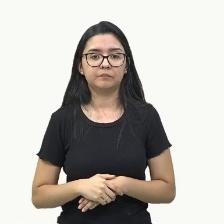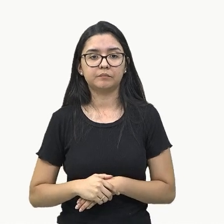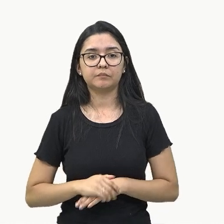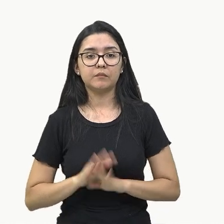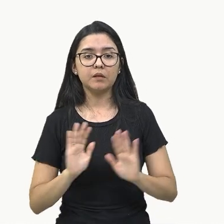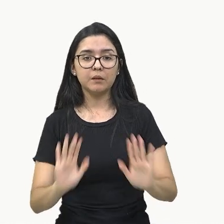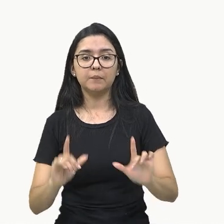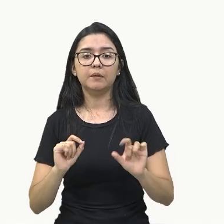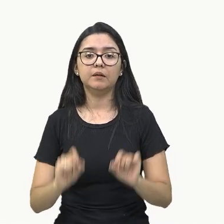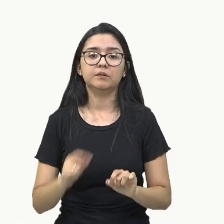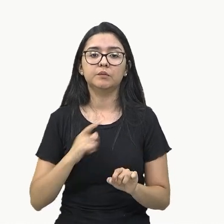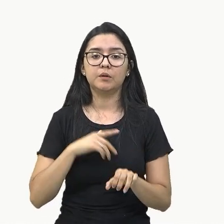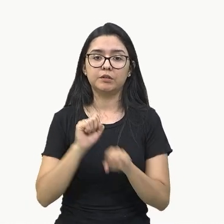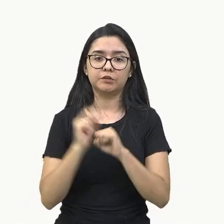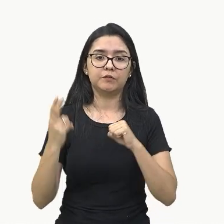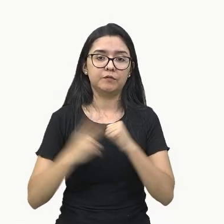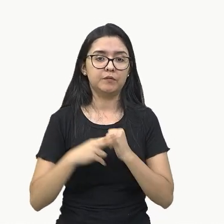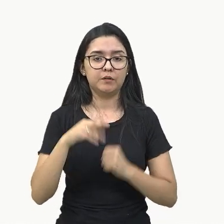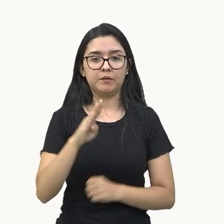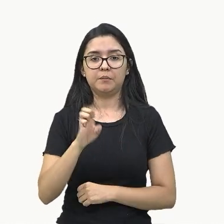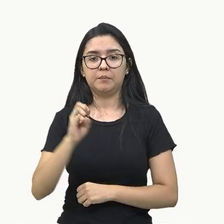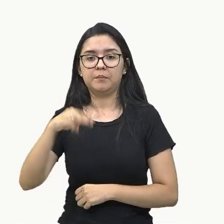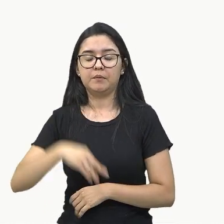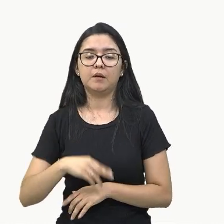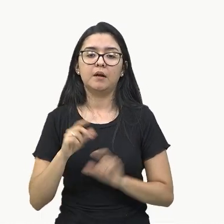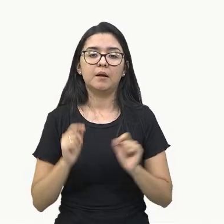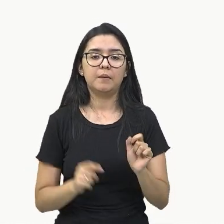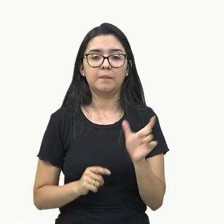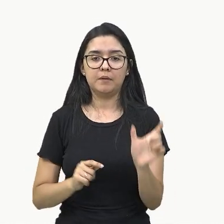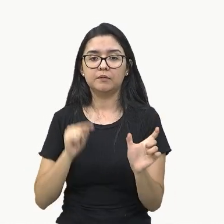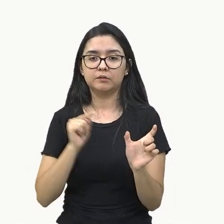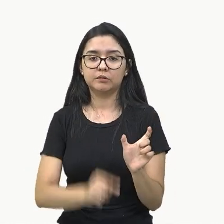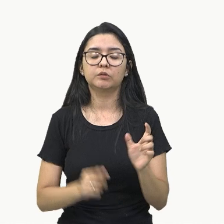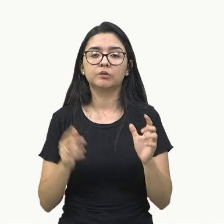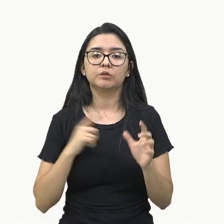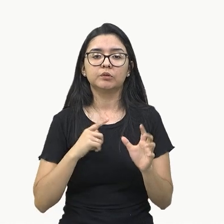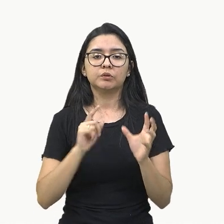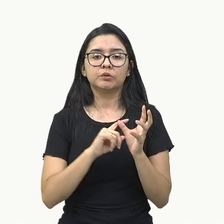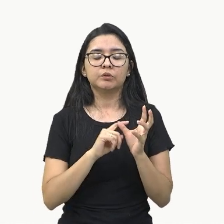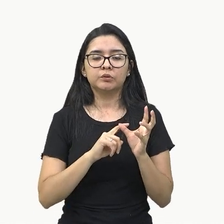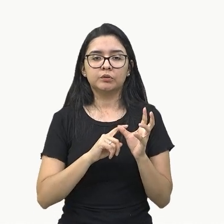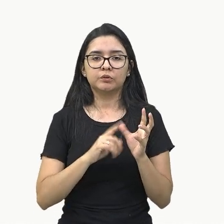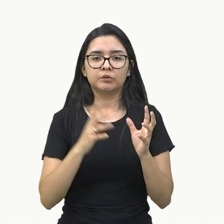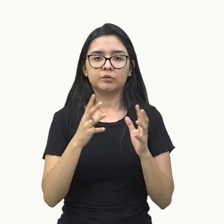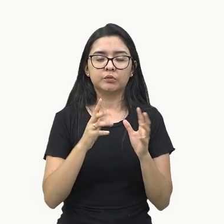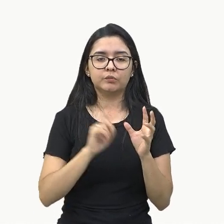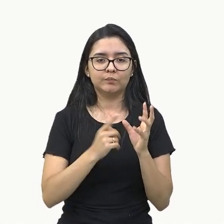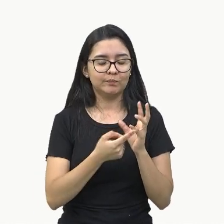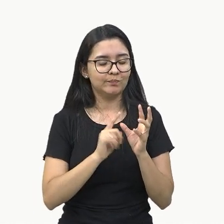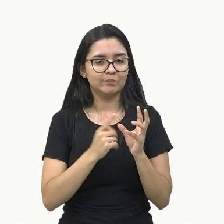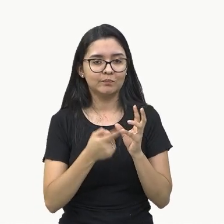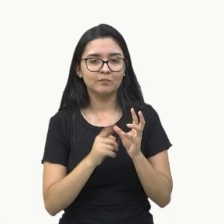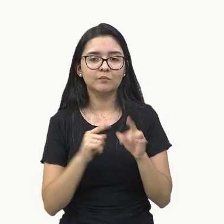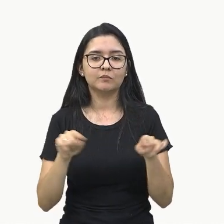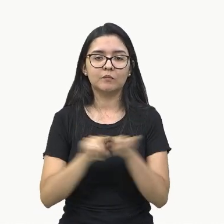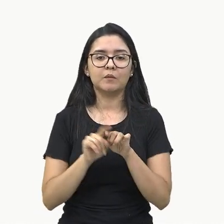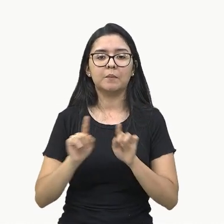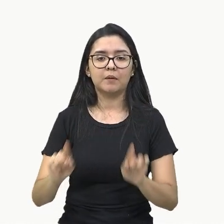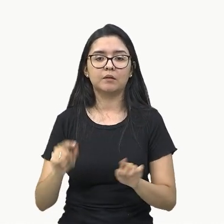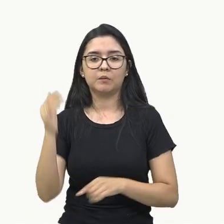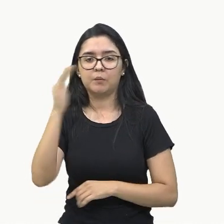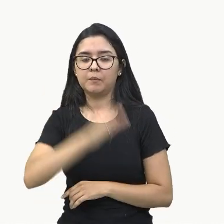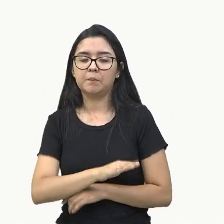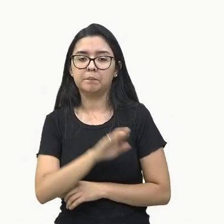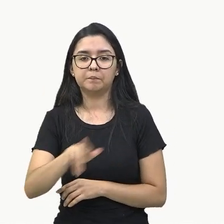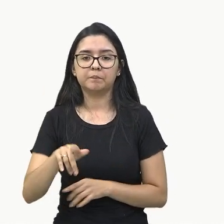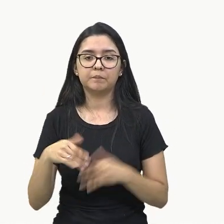Contudo, no caso do advérbio bem, há palavras cujos elementos se iniciam como consoante em que o hífen é empregado, embora com o advérbio mal não seja. Então a gente